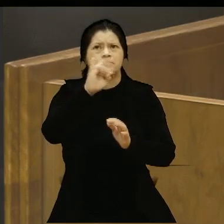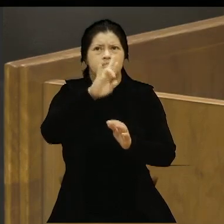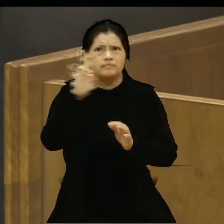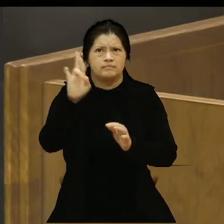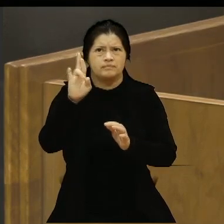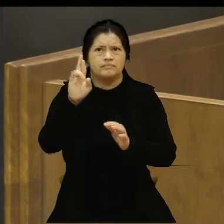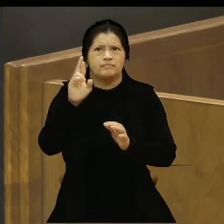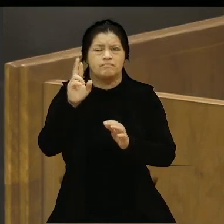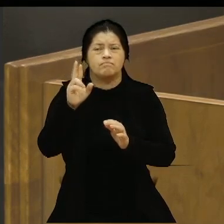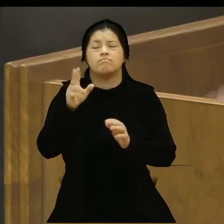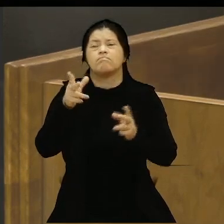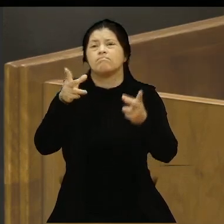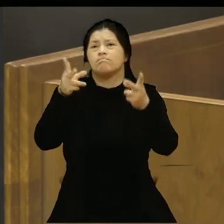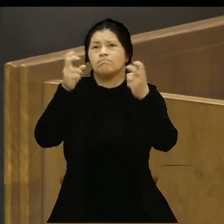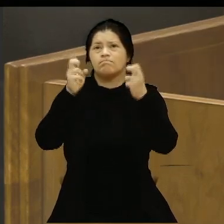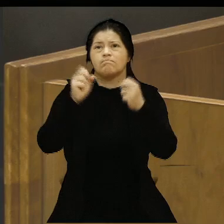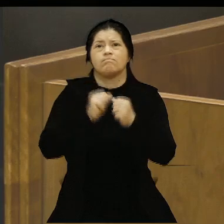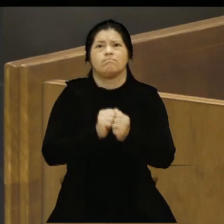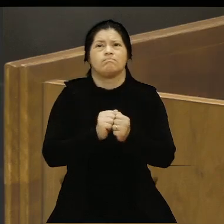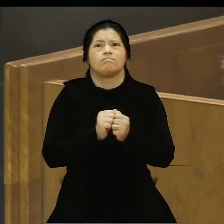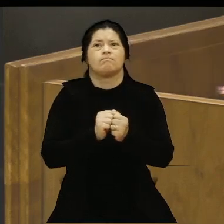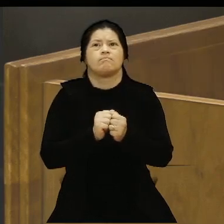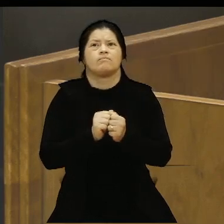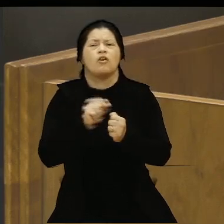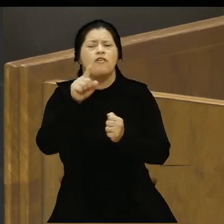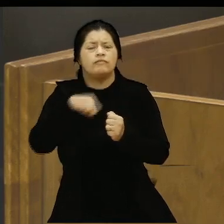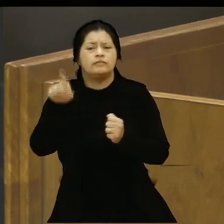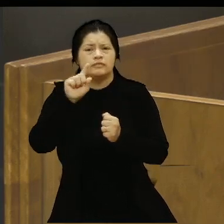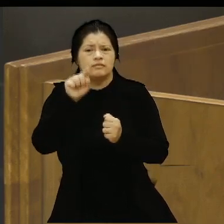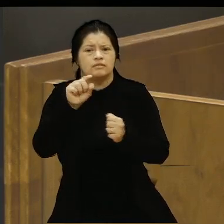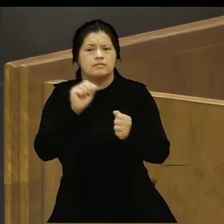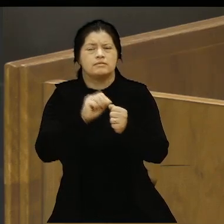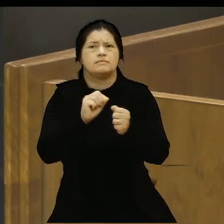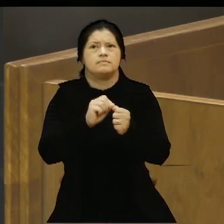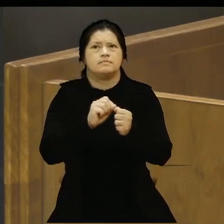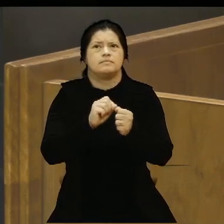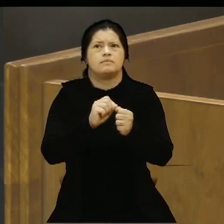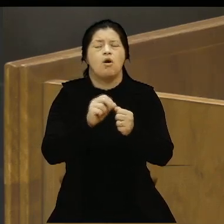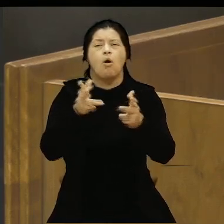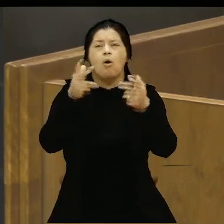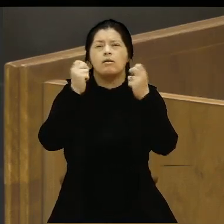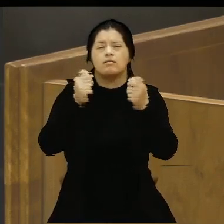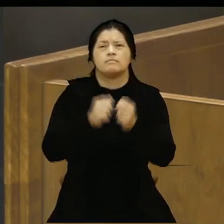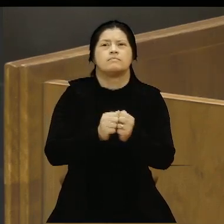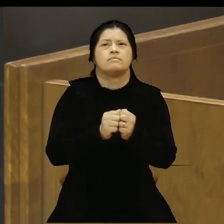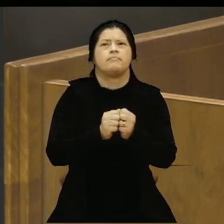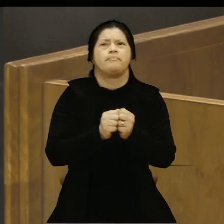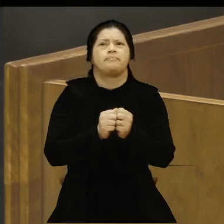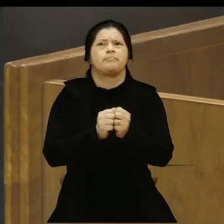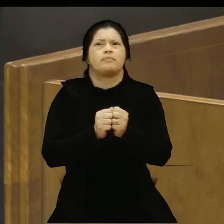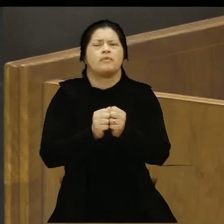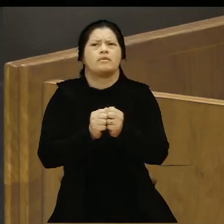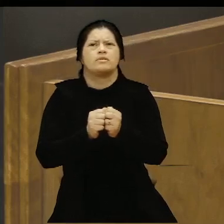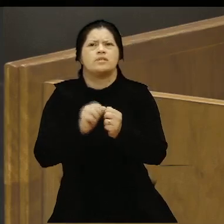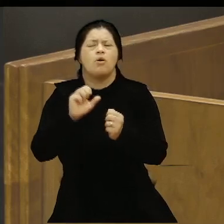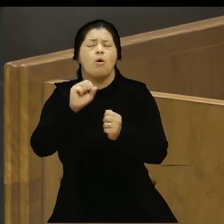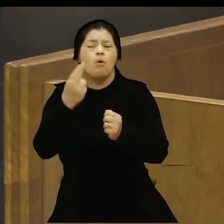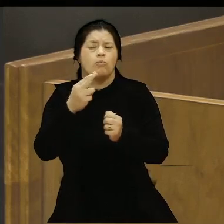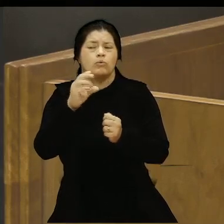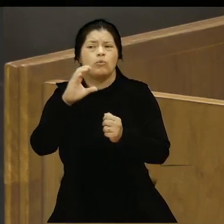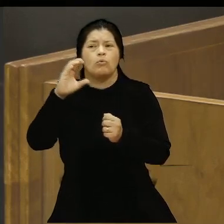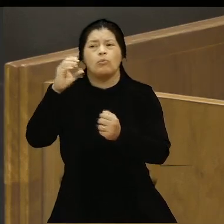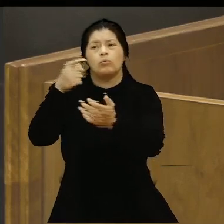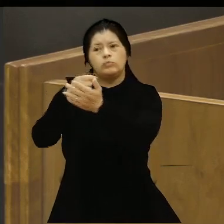observe isso. Se faz, se é você mesmo que faz, olhe com atenção. Se não é, se é o contador, pede